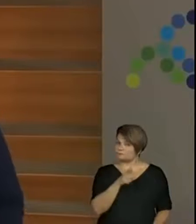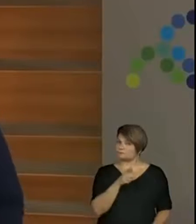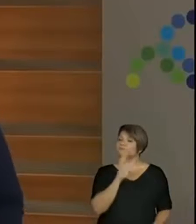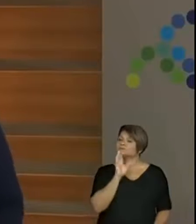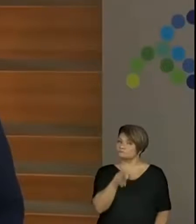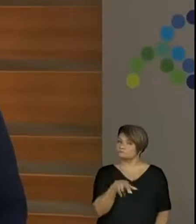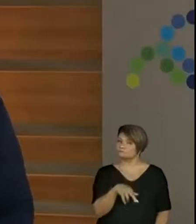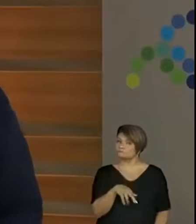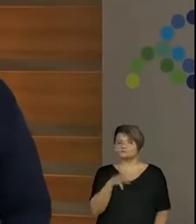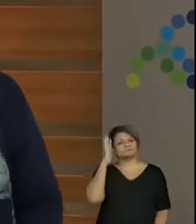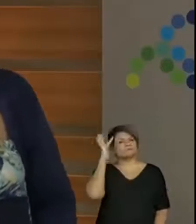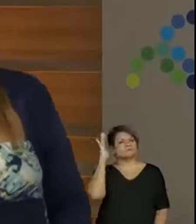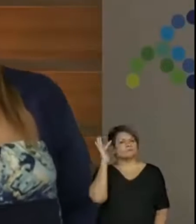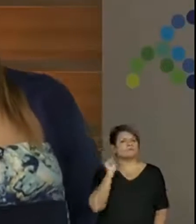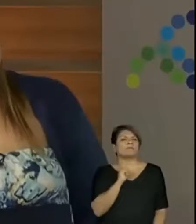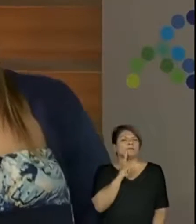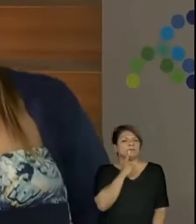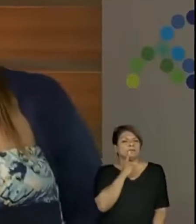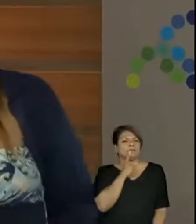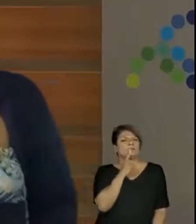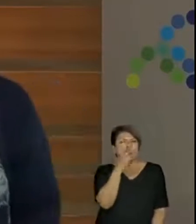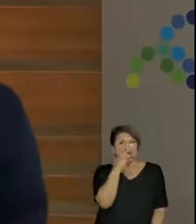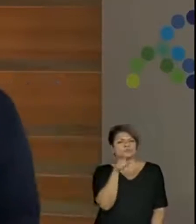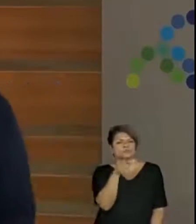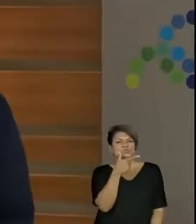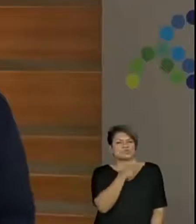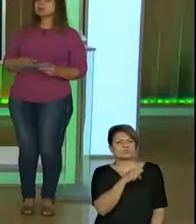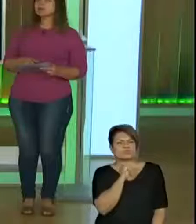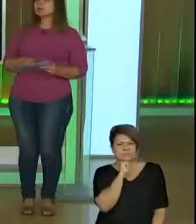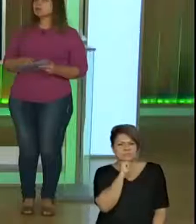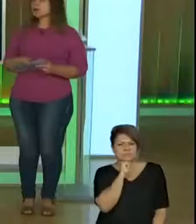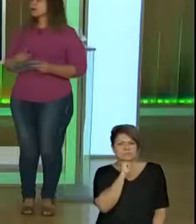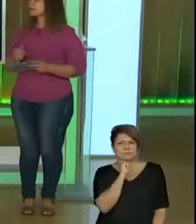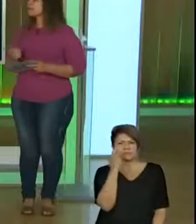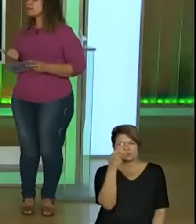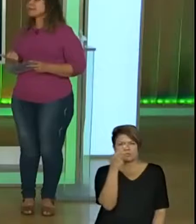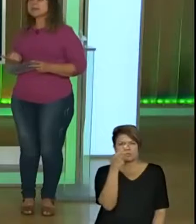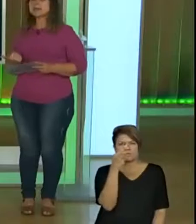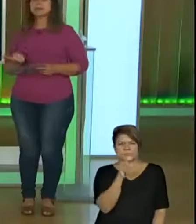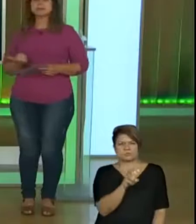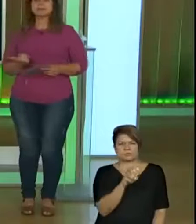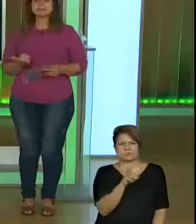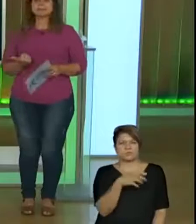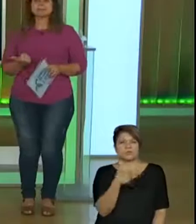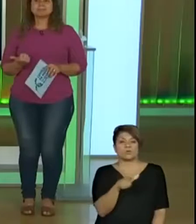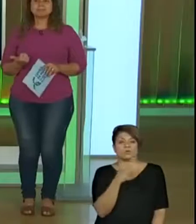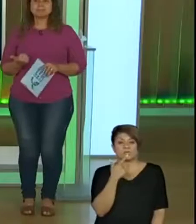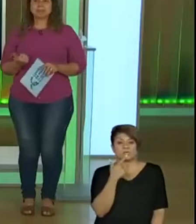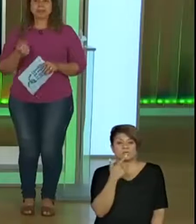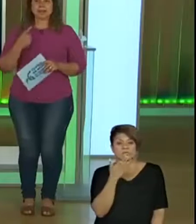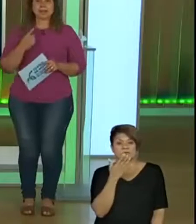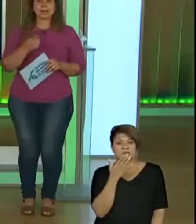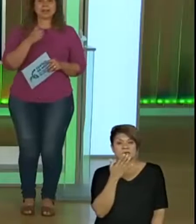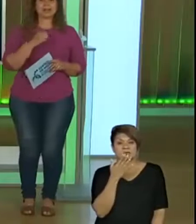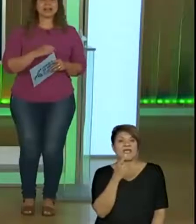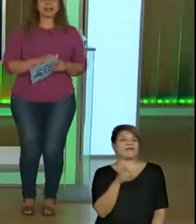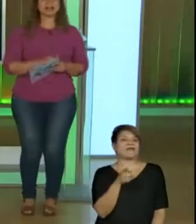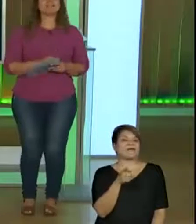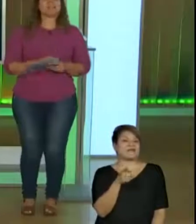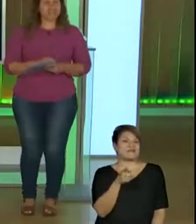Vamos lá, vamos imaginar que você está aí. Eu acho que vocês conseguem. 2, 5, agora qual é vem a próxima? Ah,